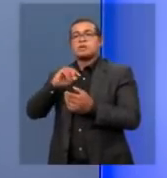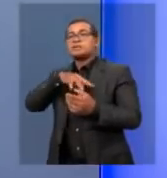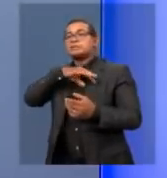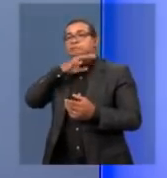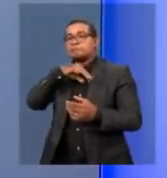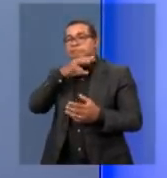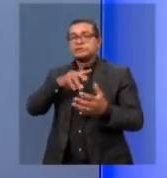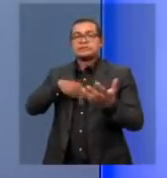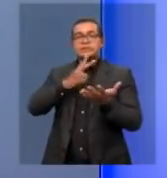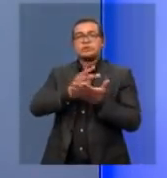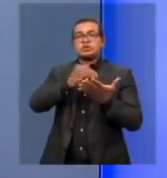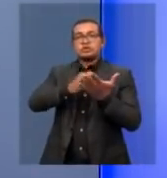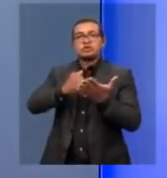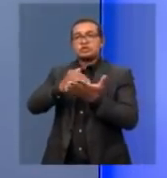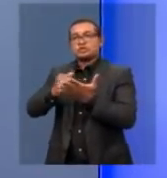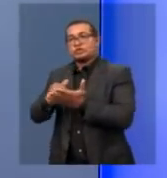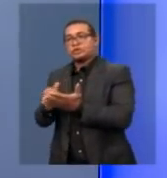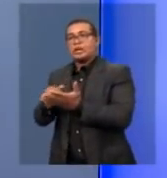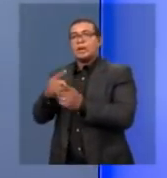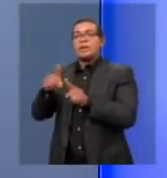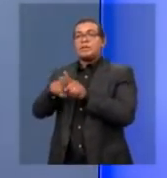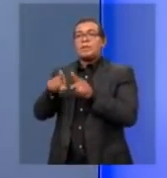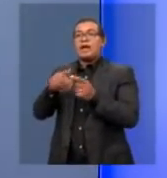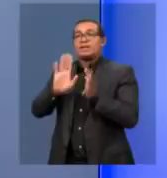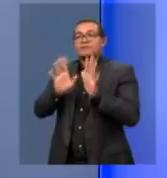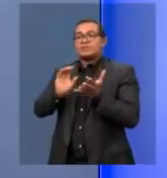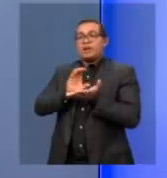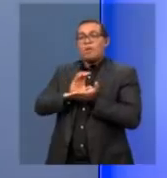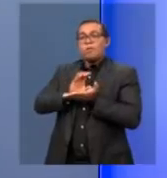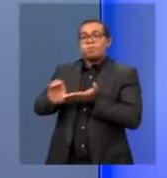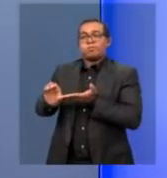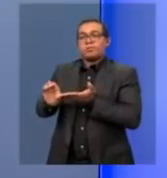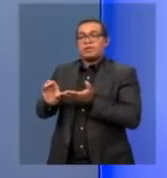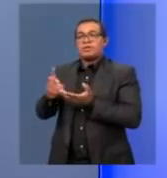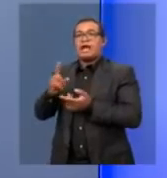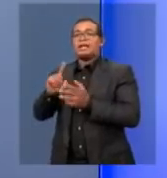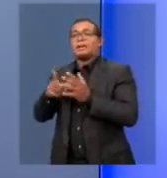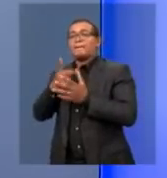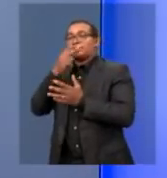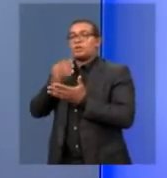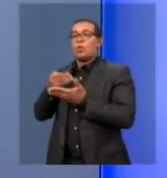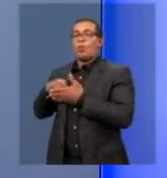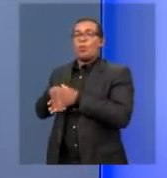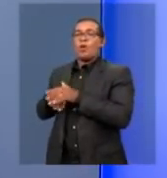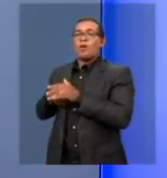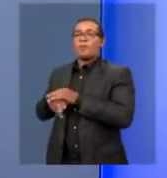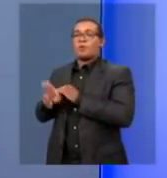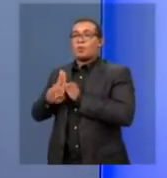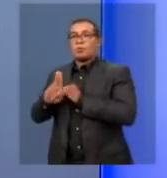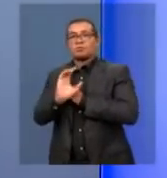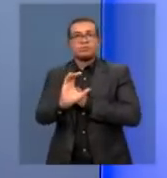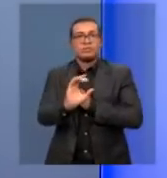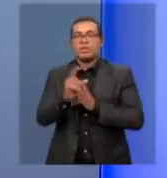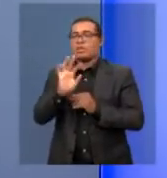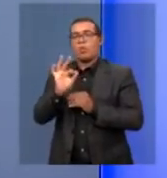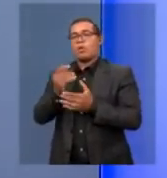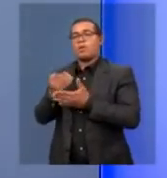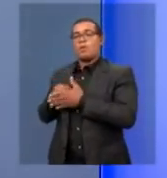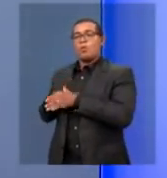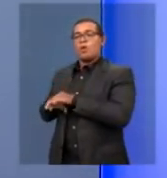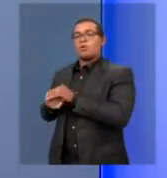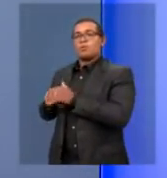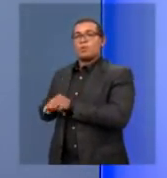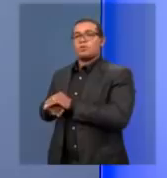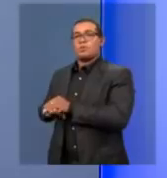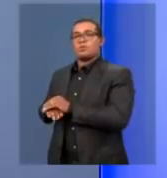recebem dinheiro seu e não passar esse dinheiro o estado porque ficam com eles seja na sonegação seja na isenção de imposto nisso não interessa para